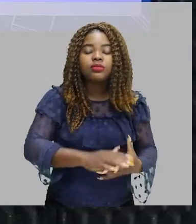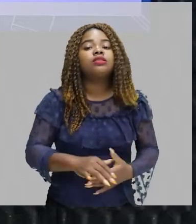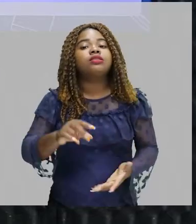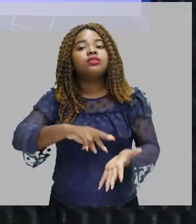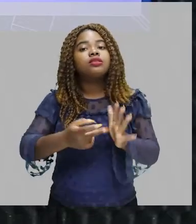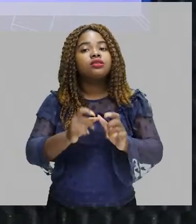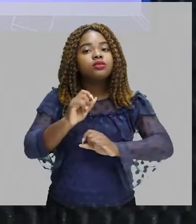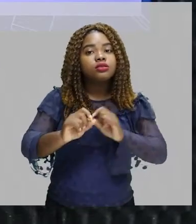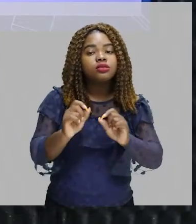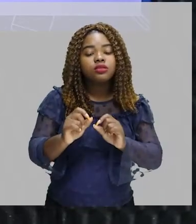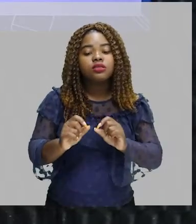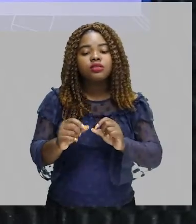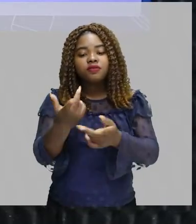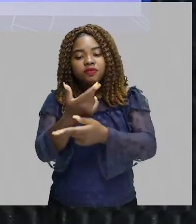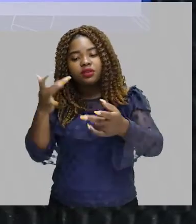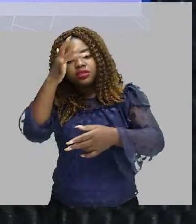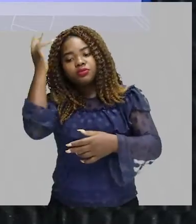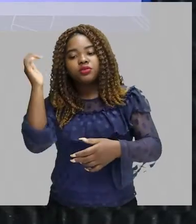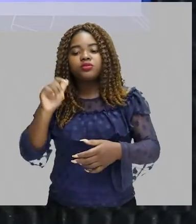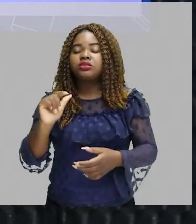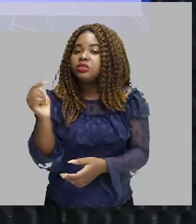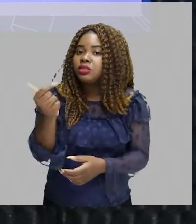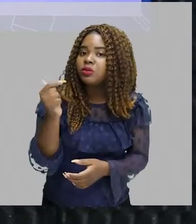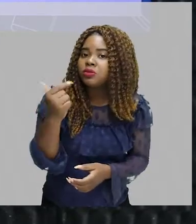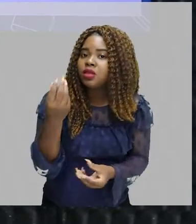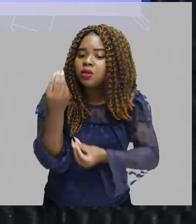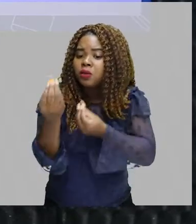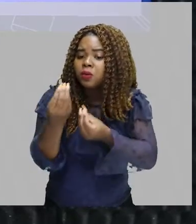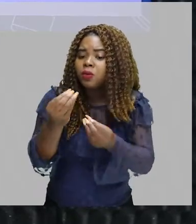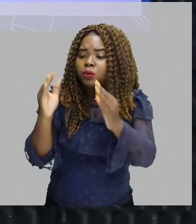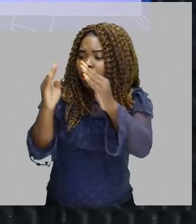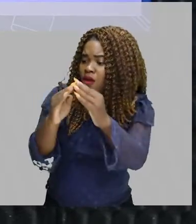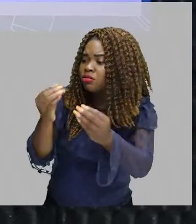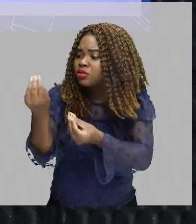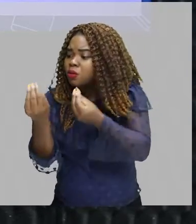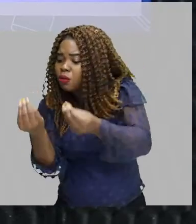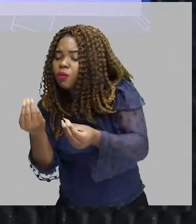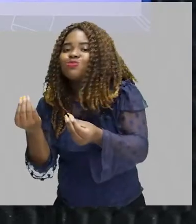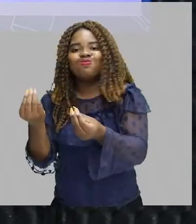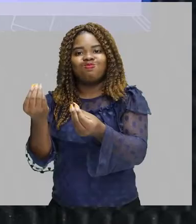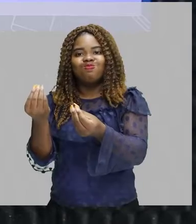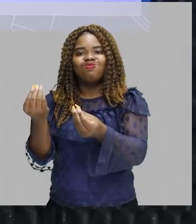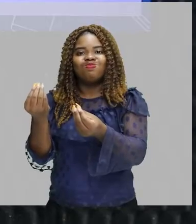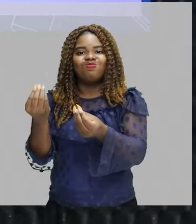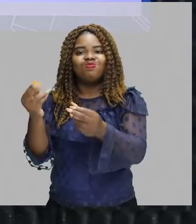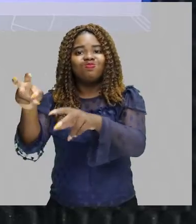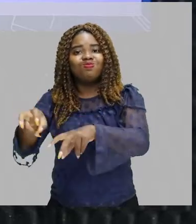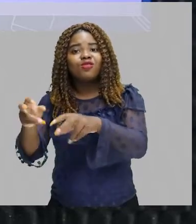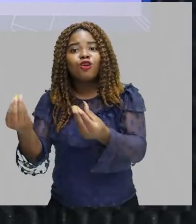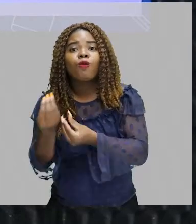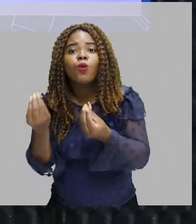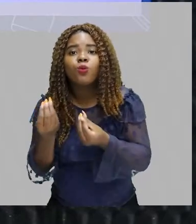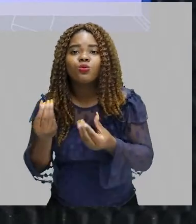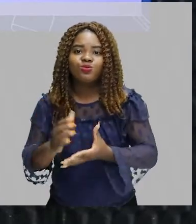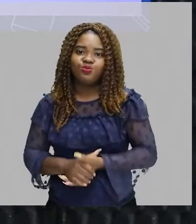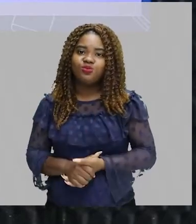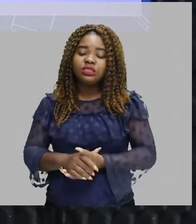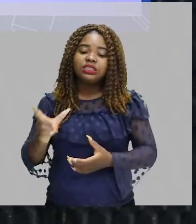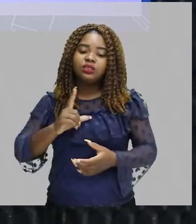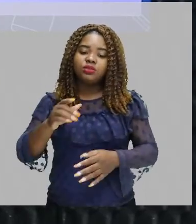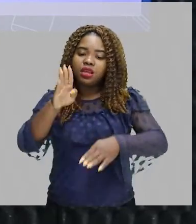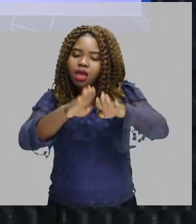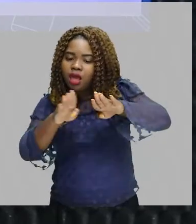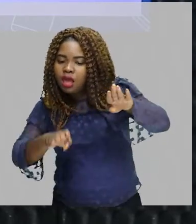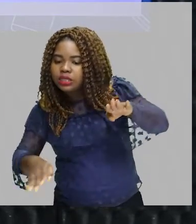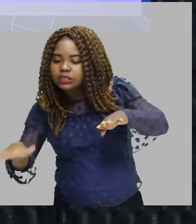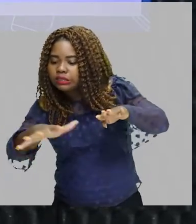poder sobreviver, né? E com isso, galera, nós vamos ter o aumento das desigualdades